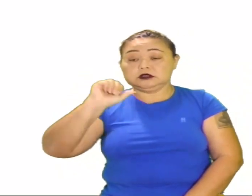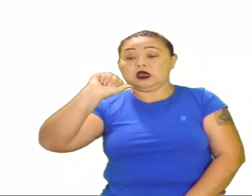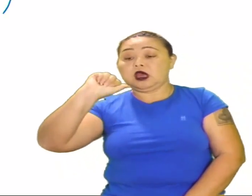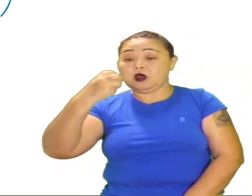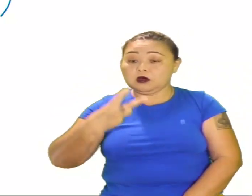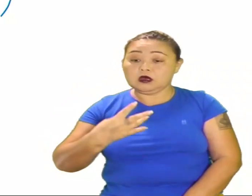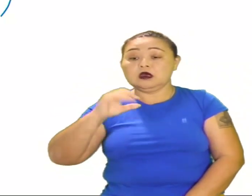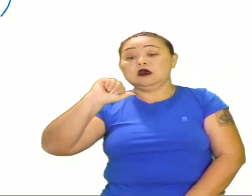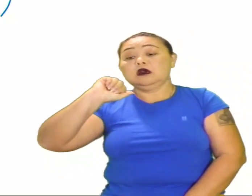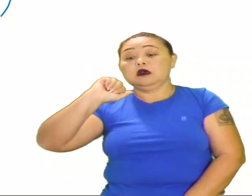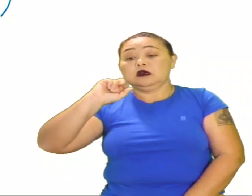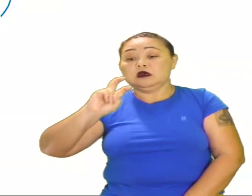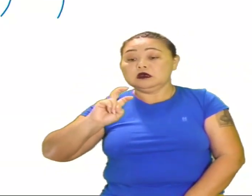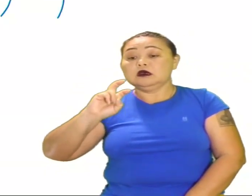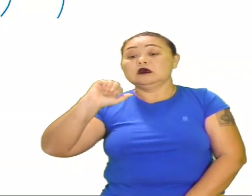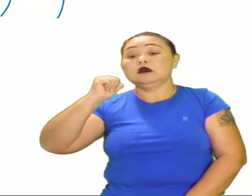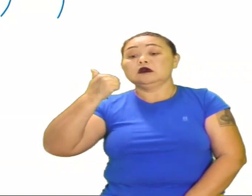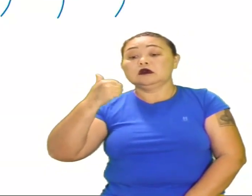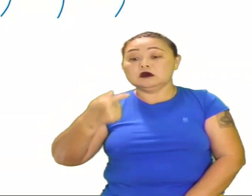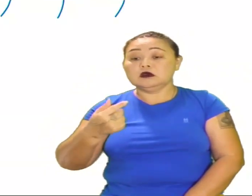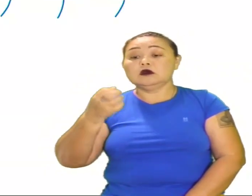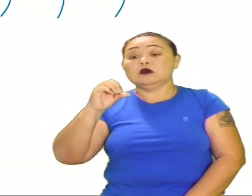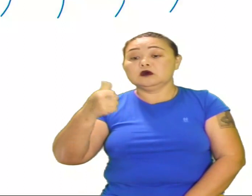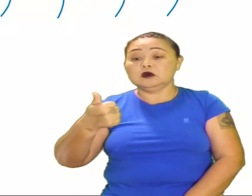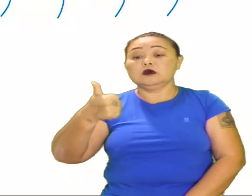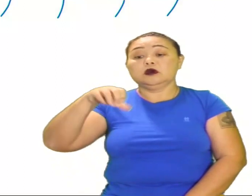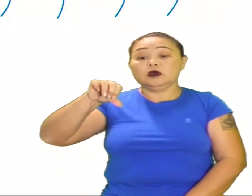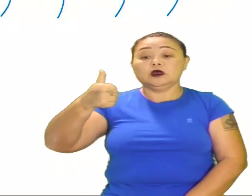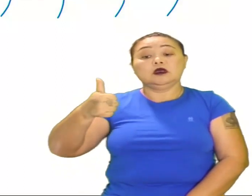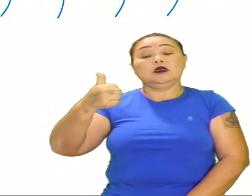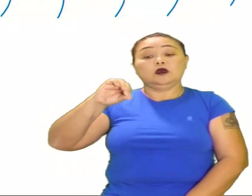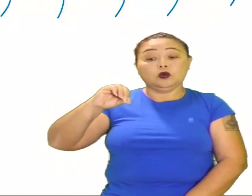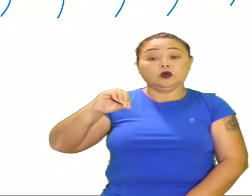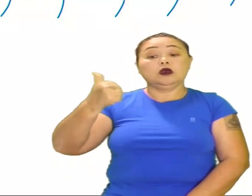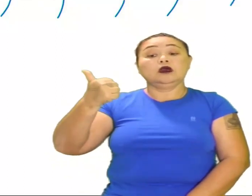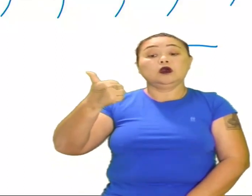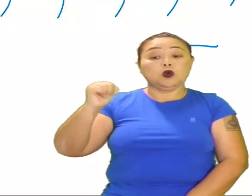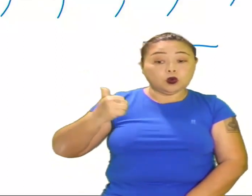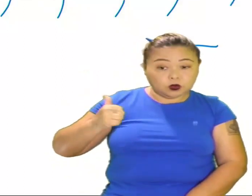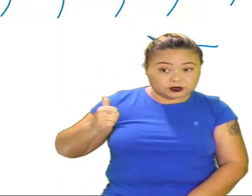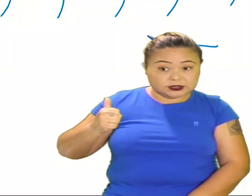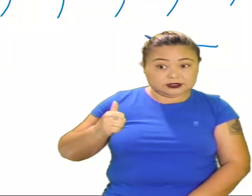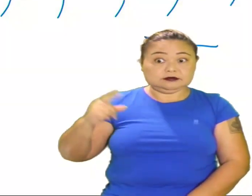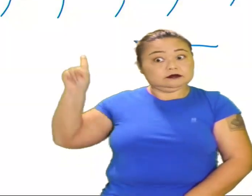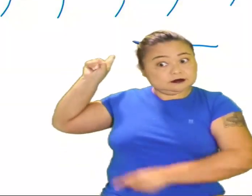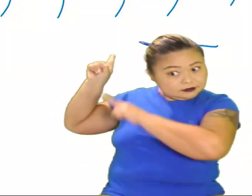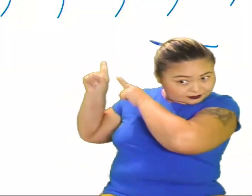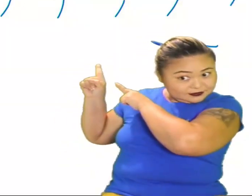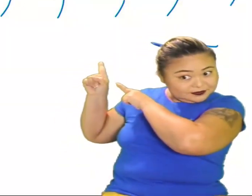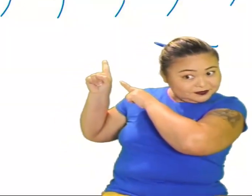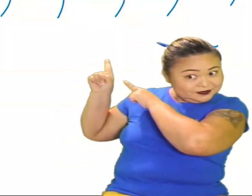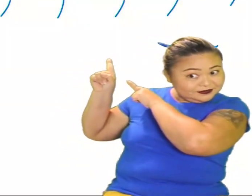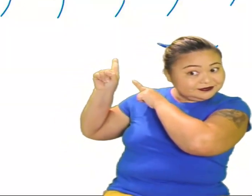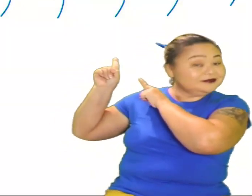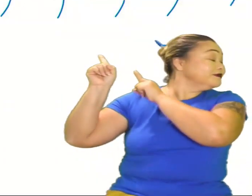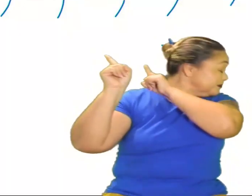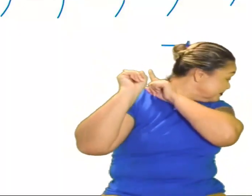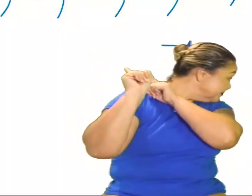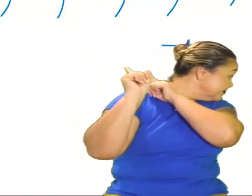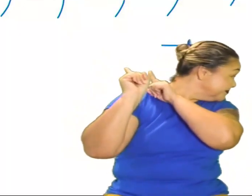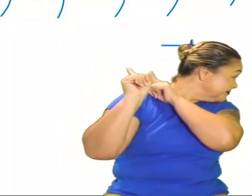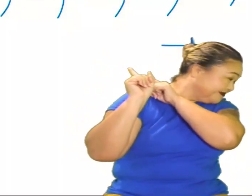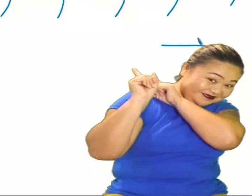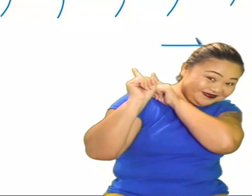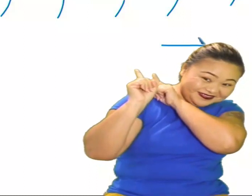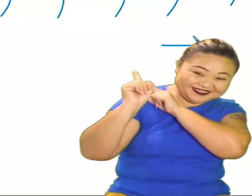A5, A6, o A7, o A8, o A9, o A10 e o A11. Opa!